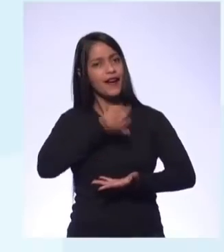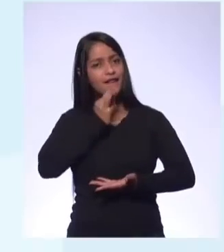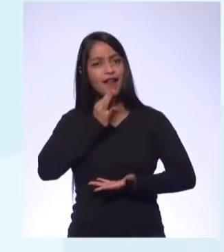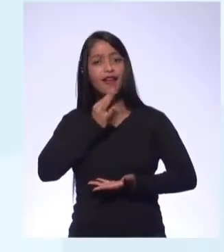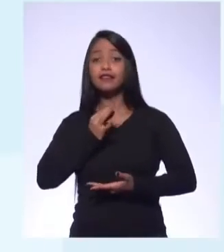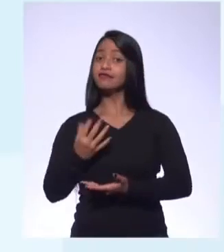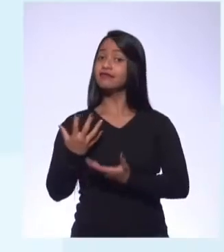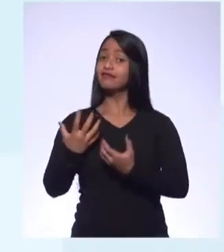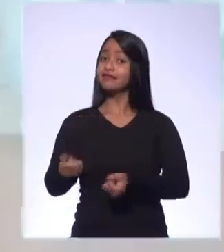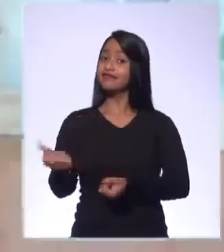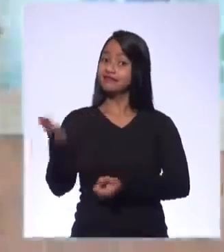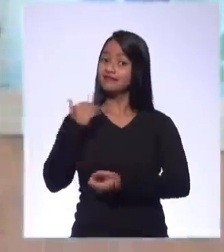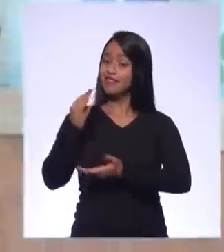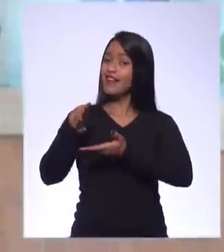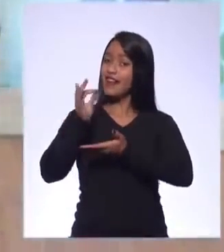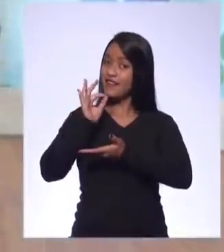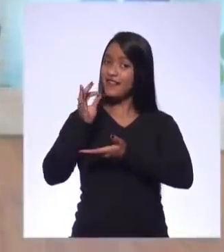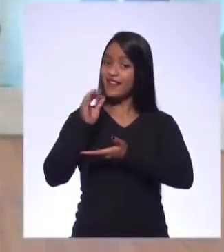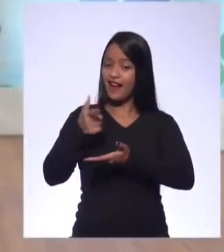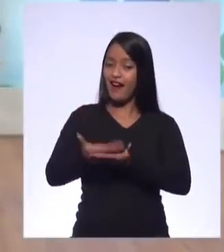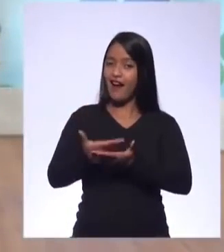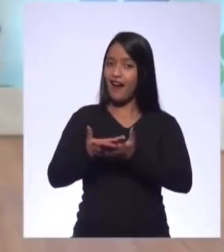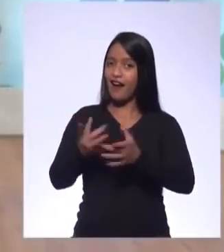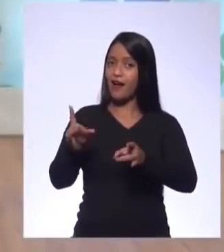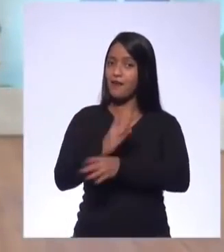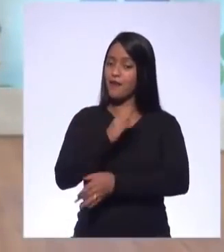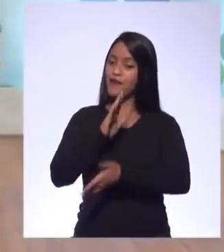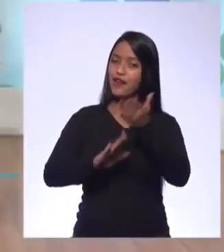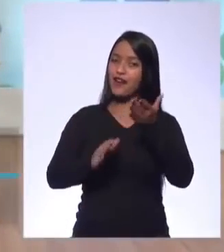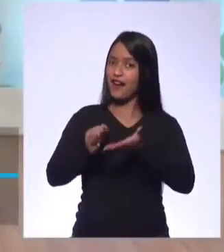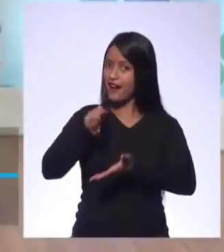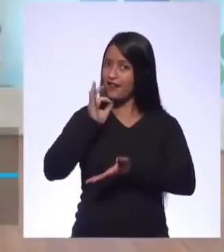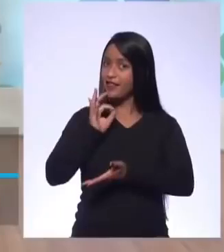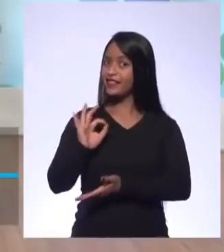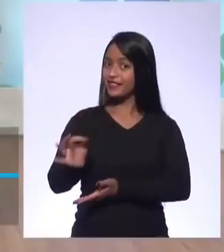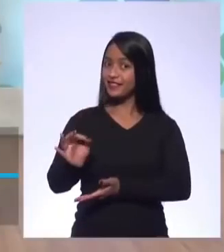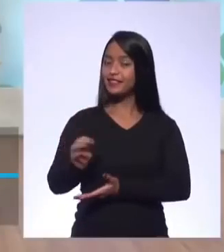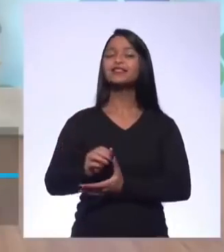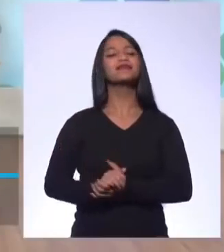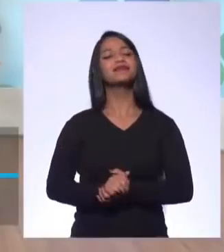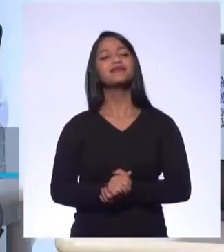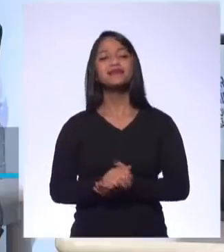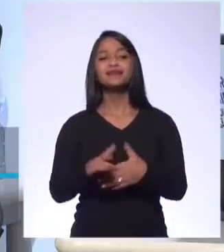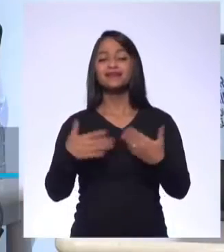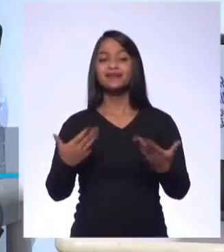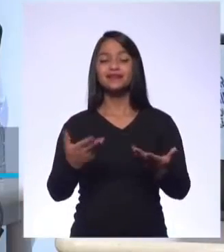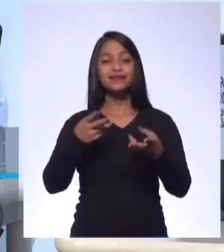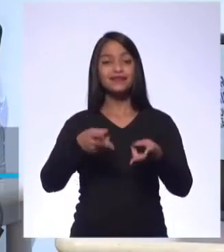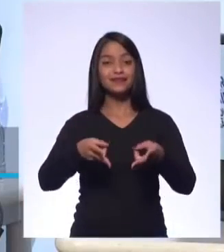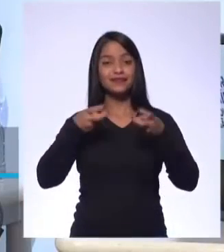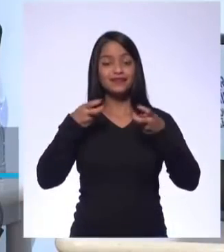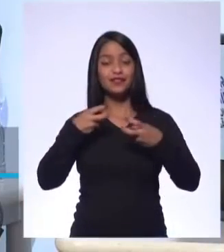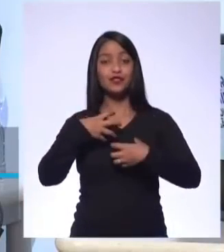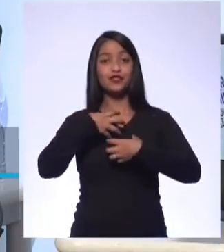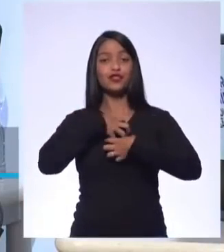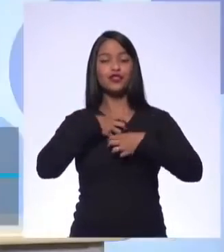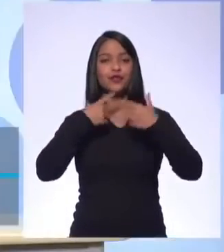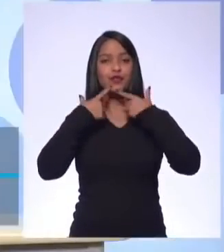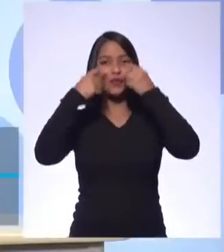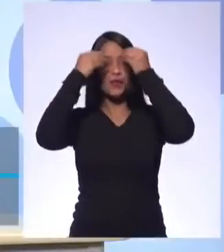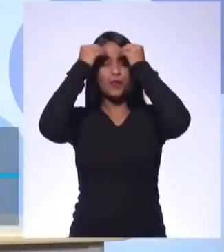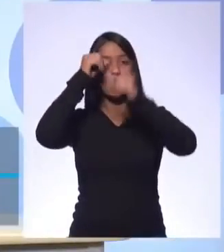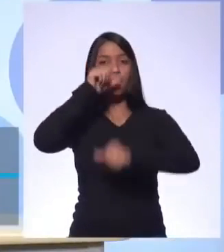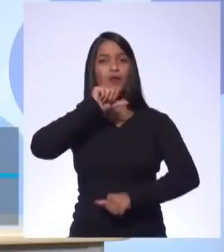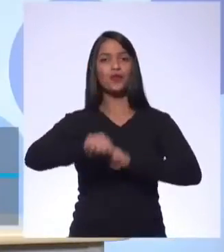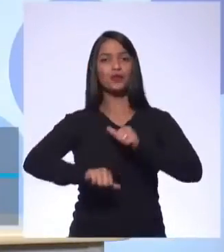lá, vamos lá tomar um café saindo da aula aqui, né, Dani? Pois é, então a gente vai tomar um café. Então vocês viram que mudou, não mudou? Isso, mudou